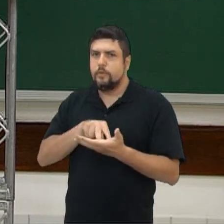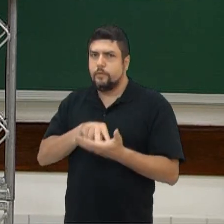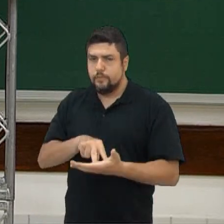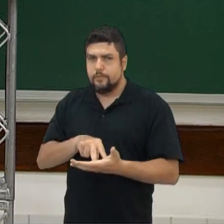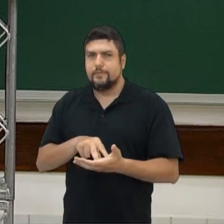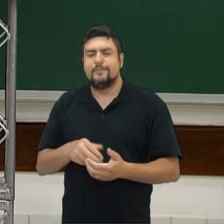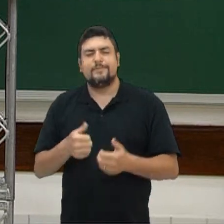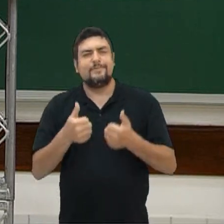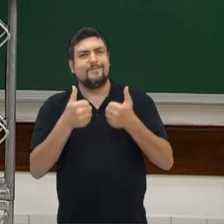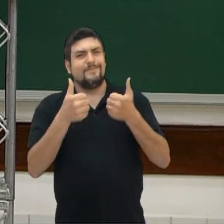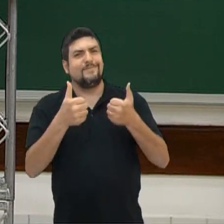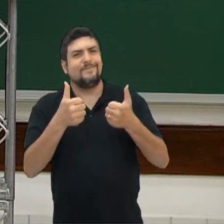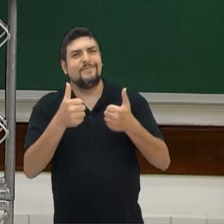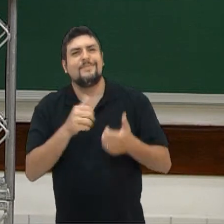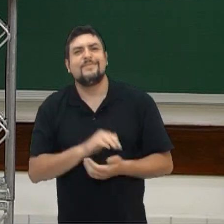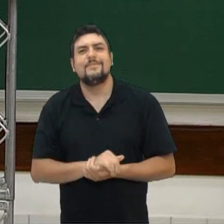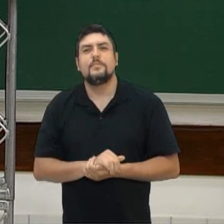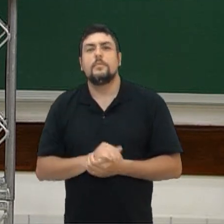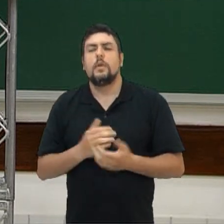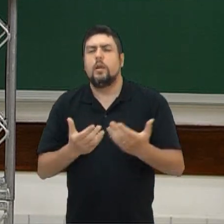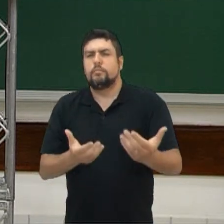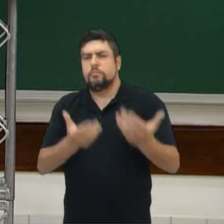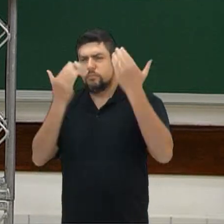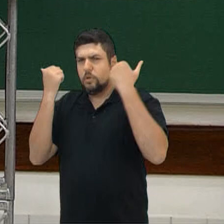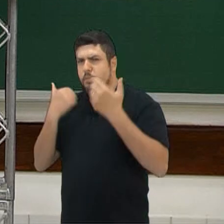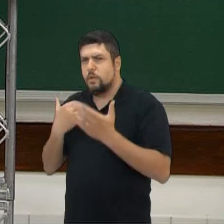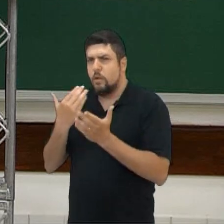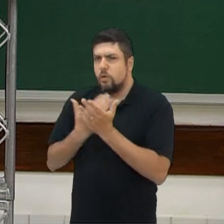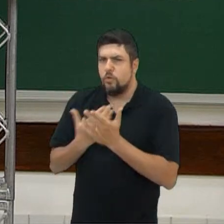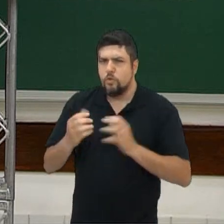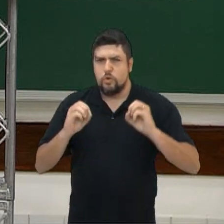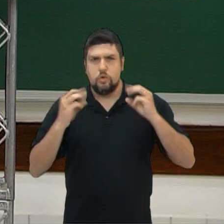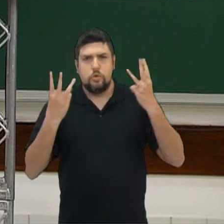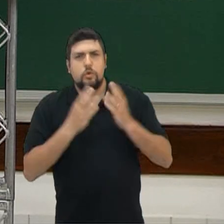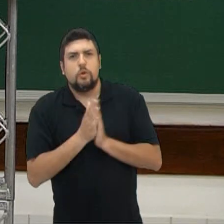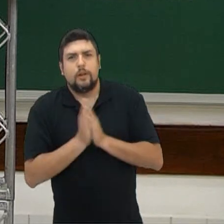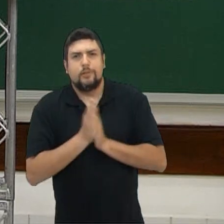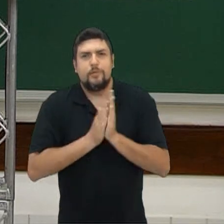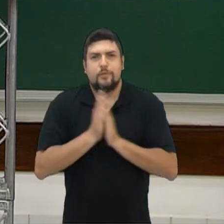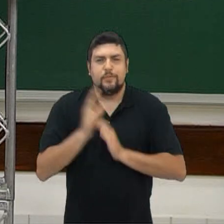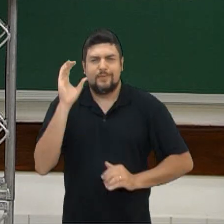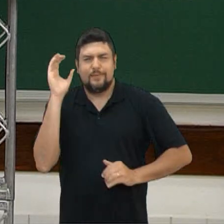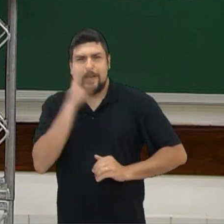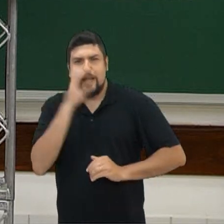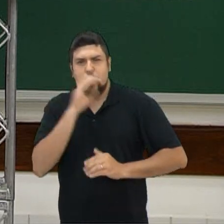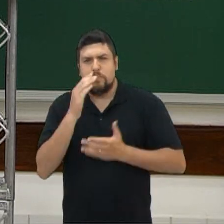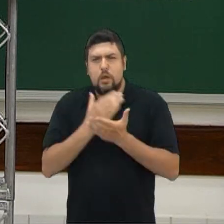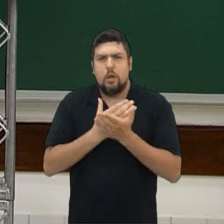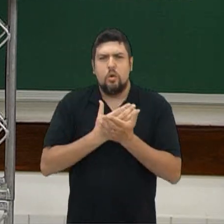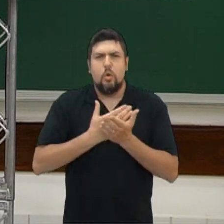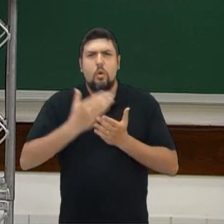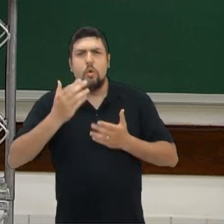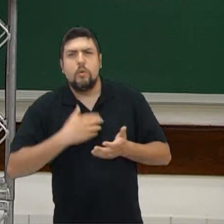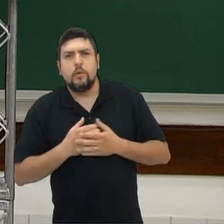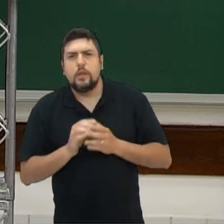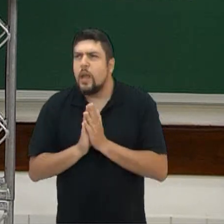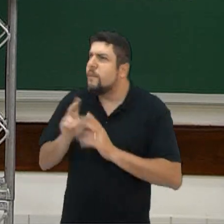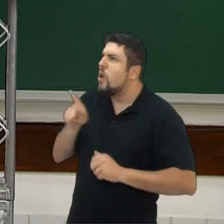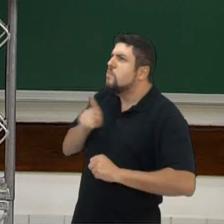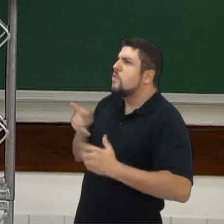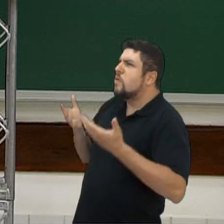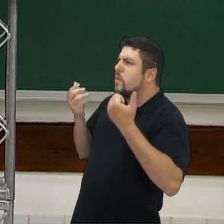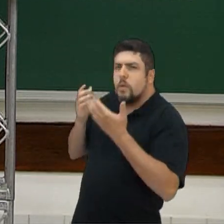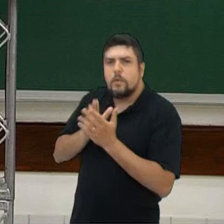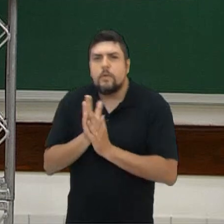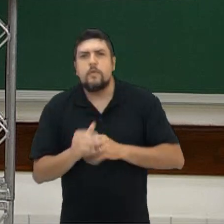para vocês, beleza, galera? Bora começar mais esse show? Eu tô aqui louco para começar. Certo, pessoal? Vamos lá então?